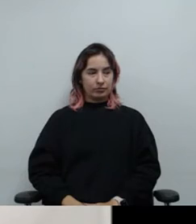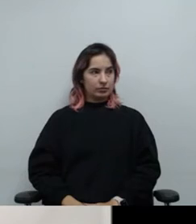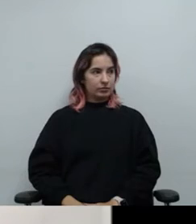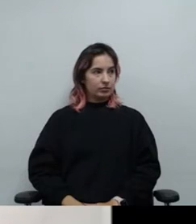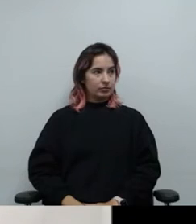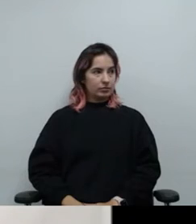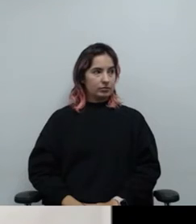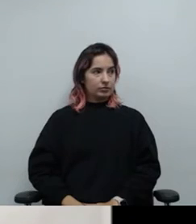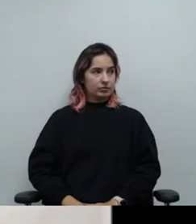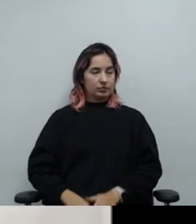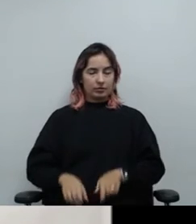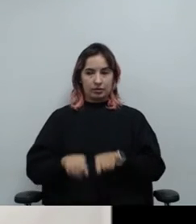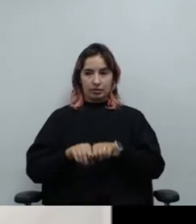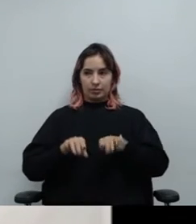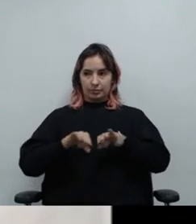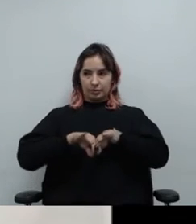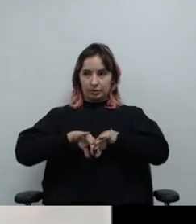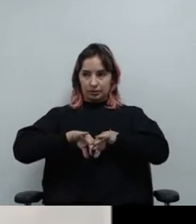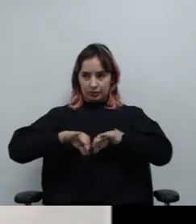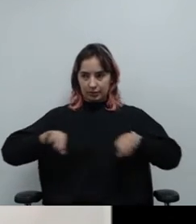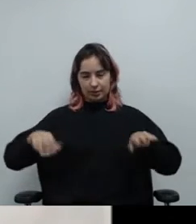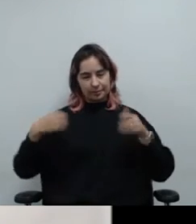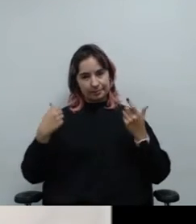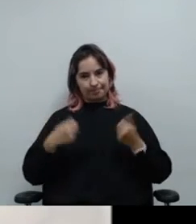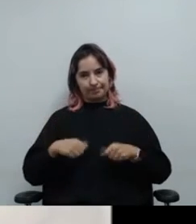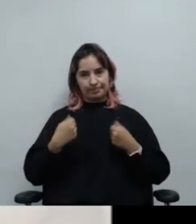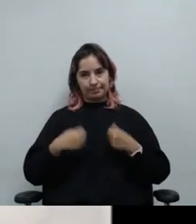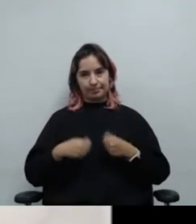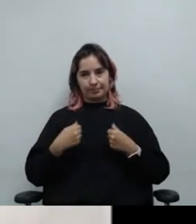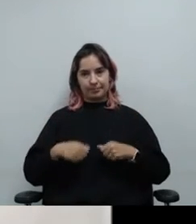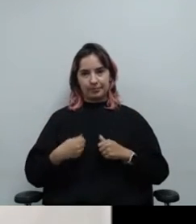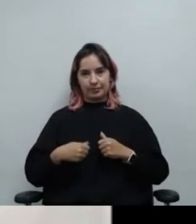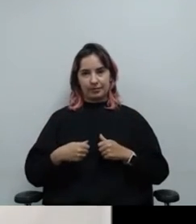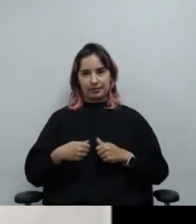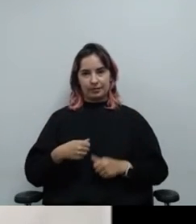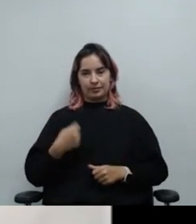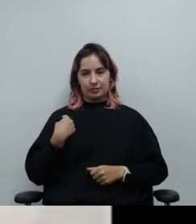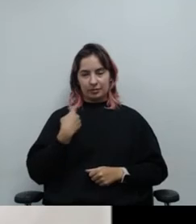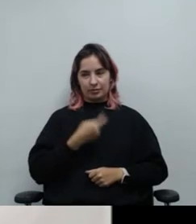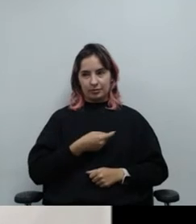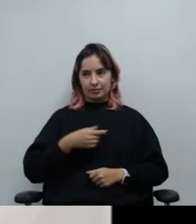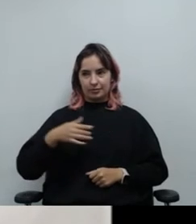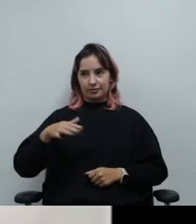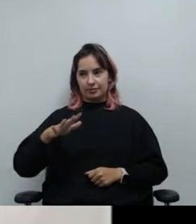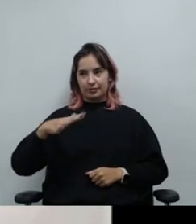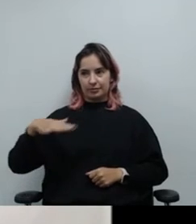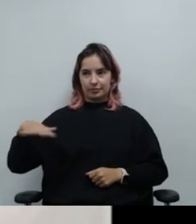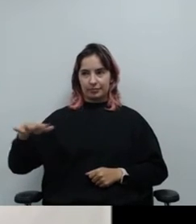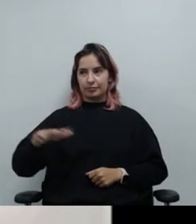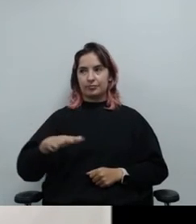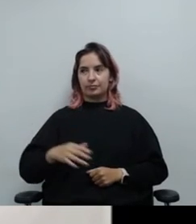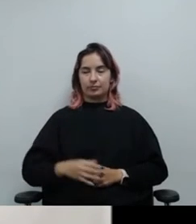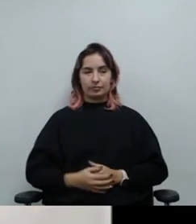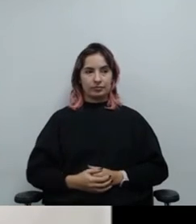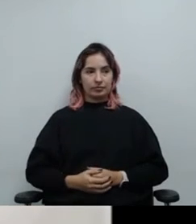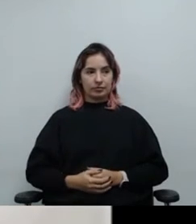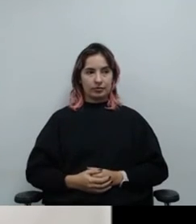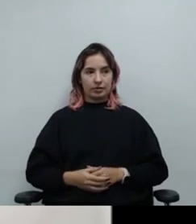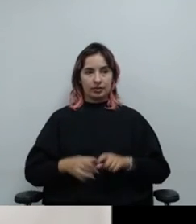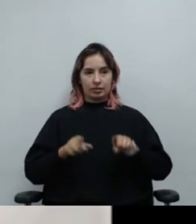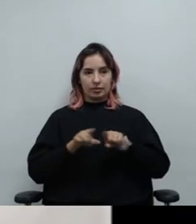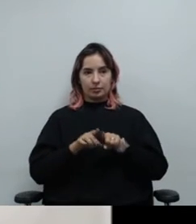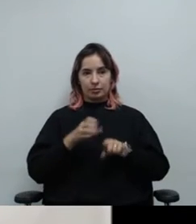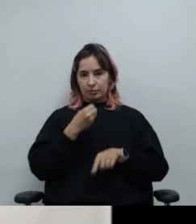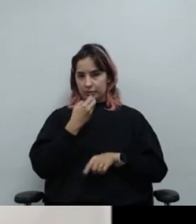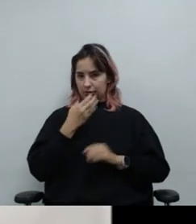Esse desdobramento é necessário para a nossa região e para o benefício